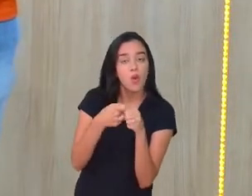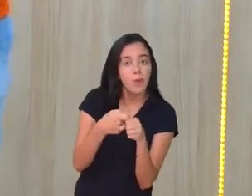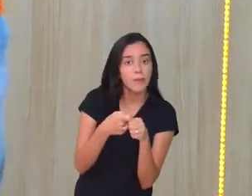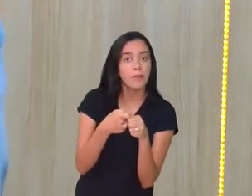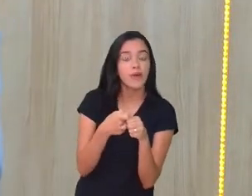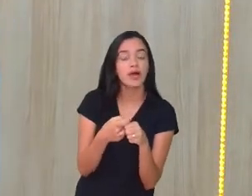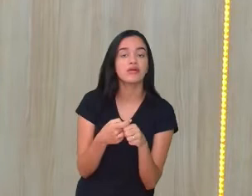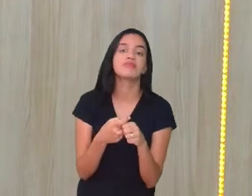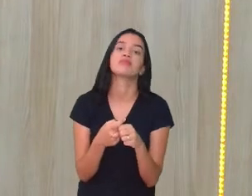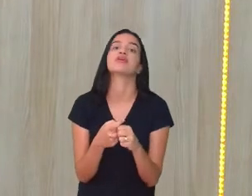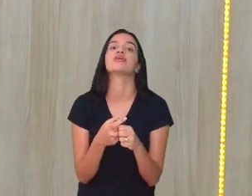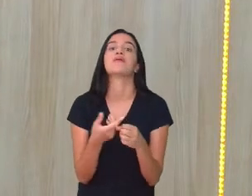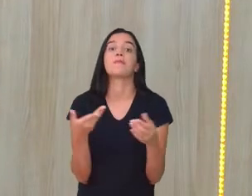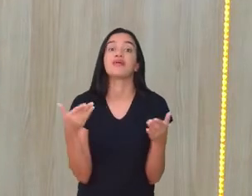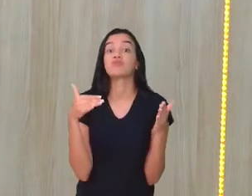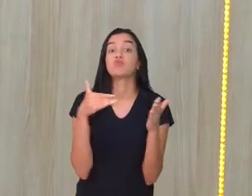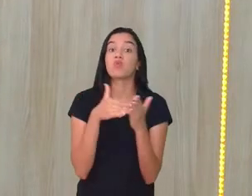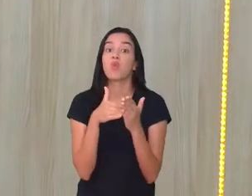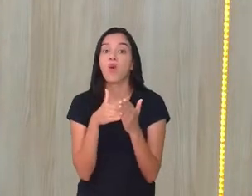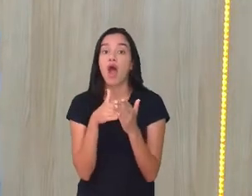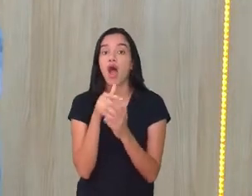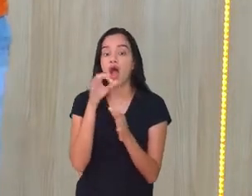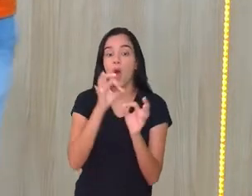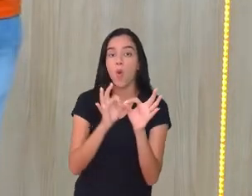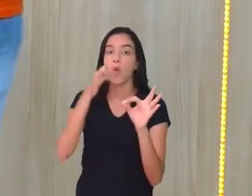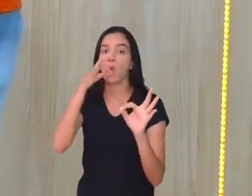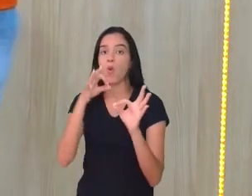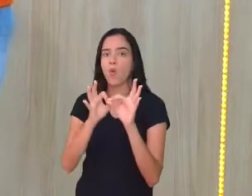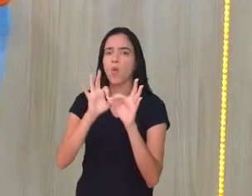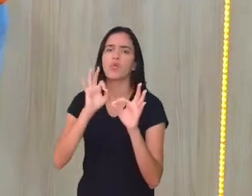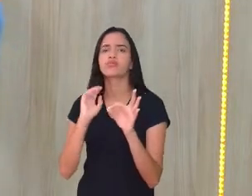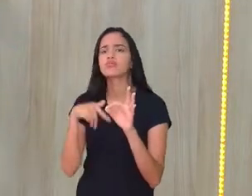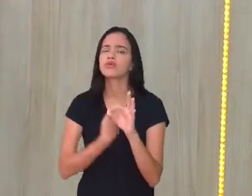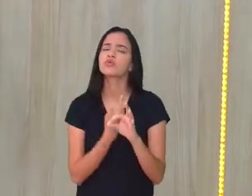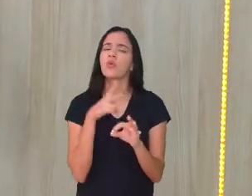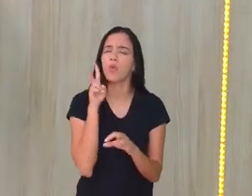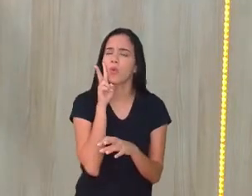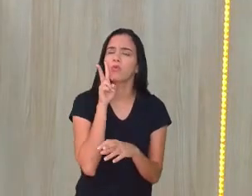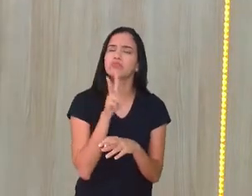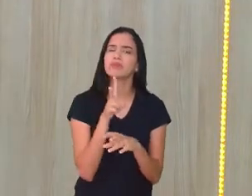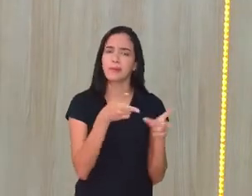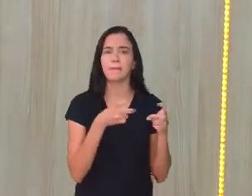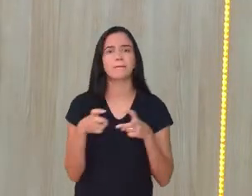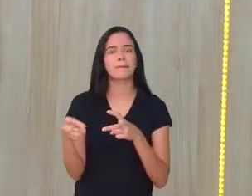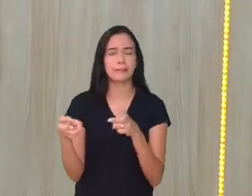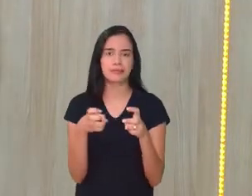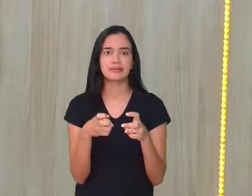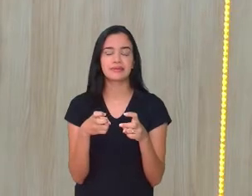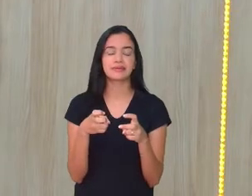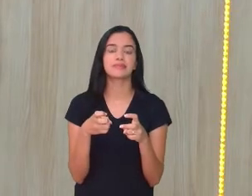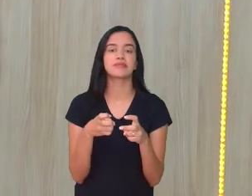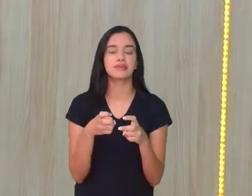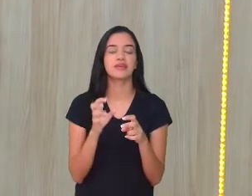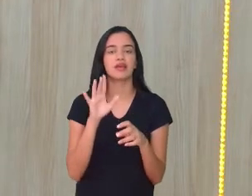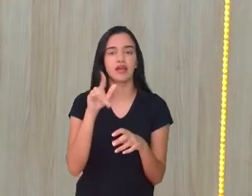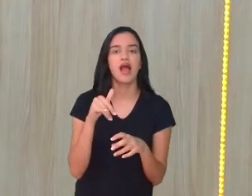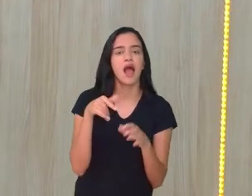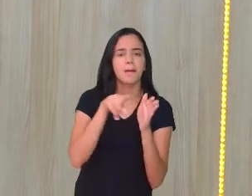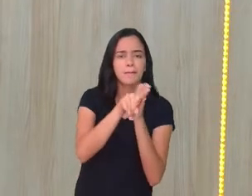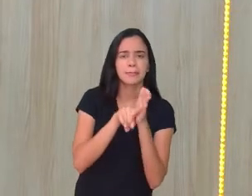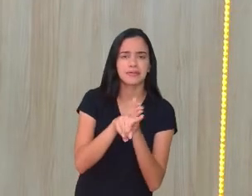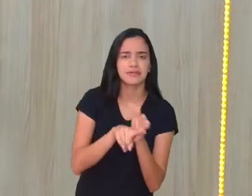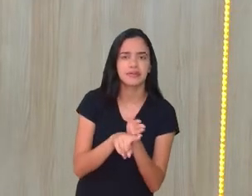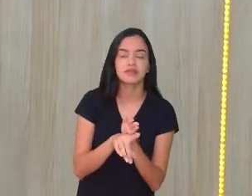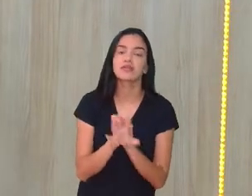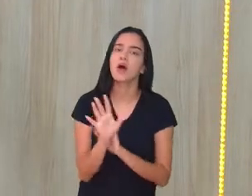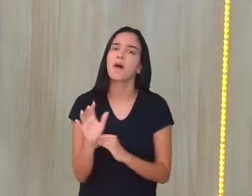último, a uva, certo? Então, a gente já consegue ter uma visão geral em relação a essa pesquisa. Então,